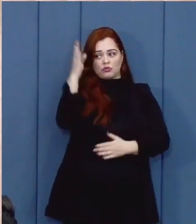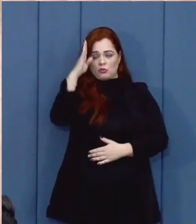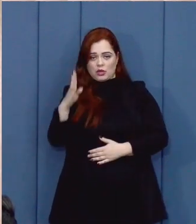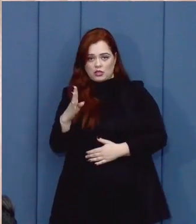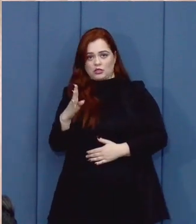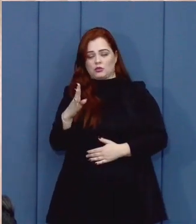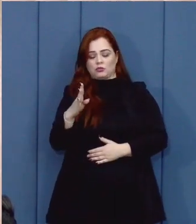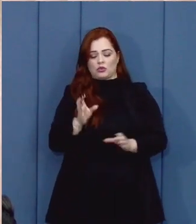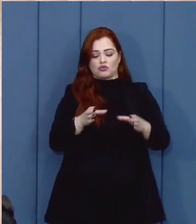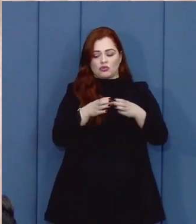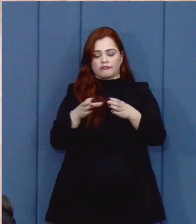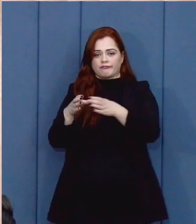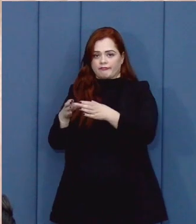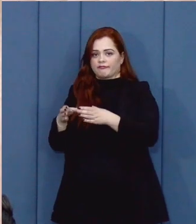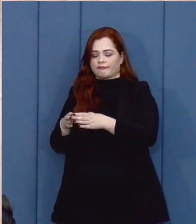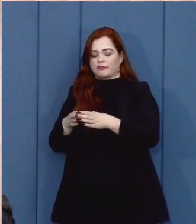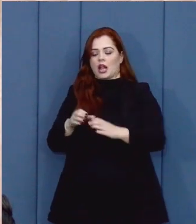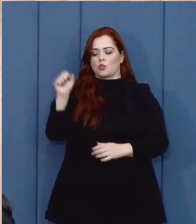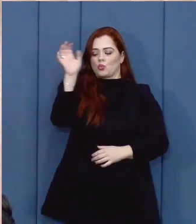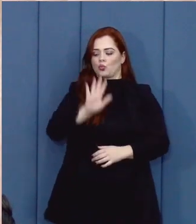os subcomitês nacionais.